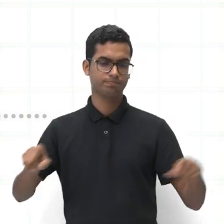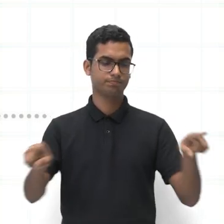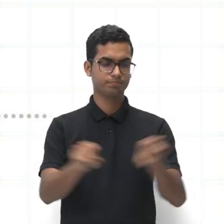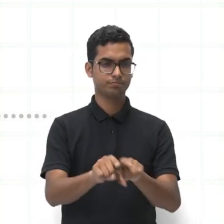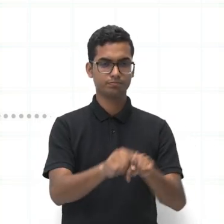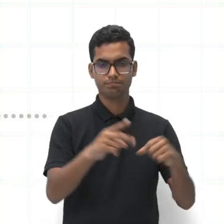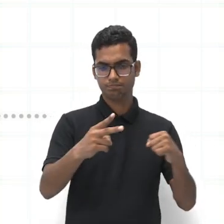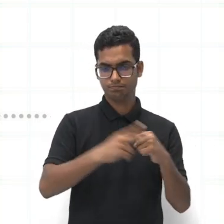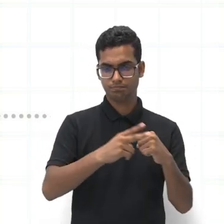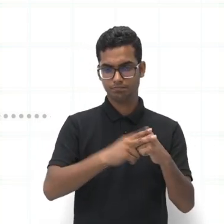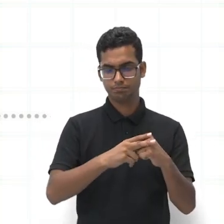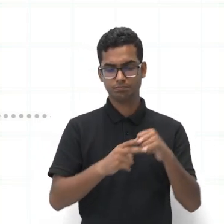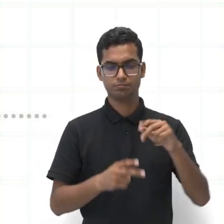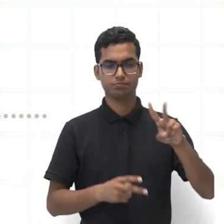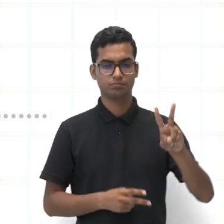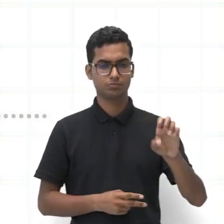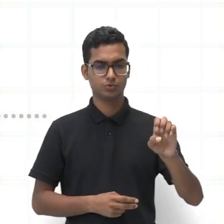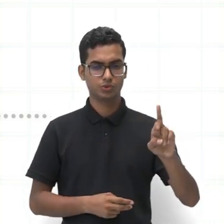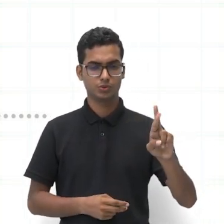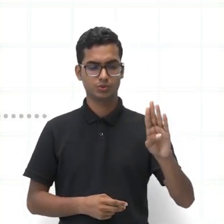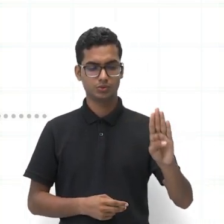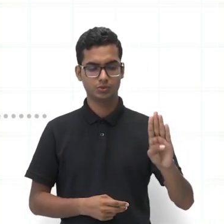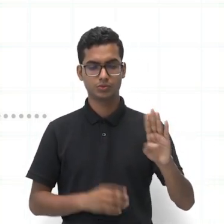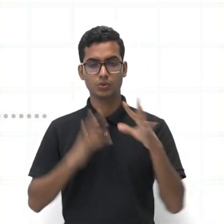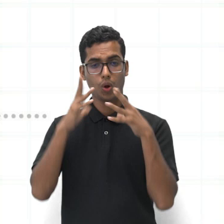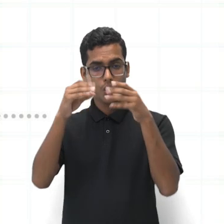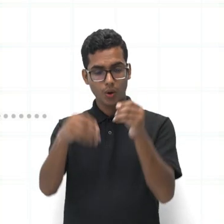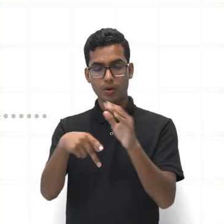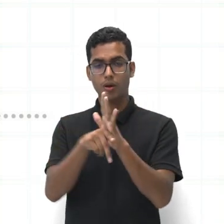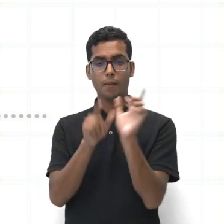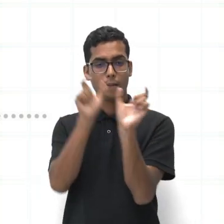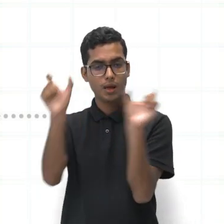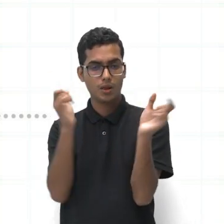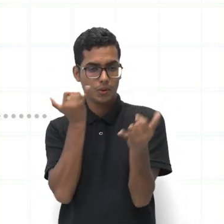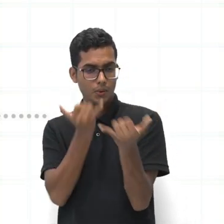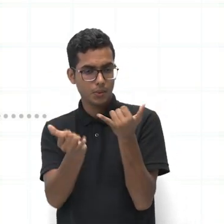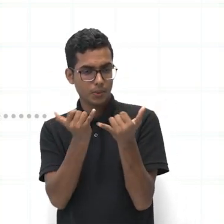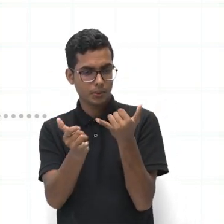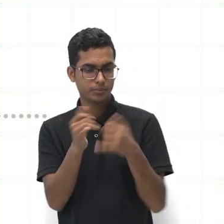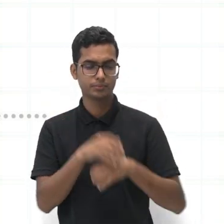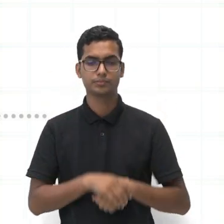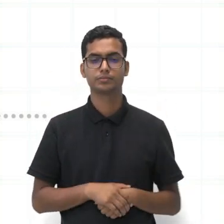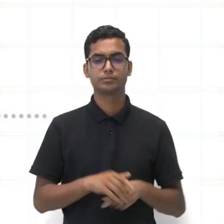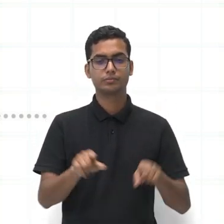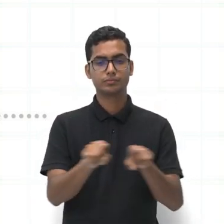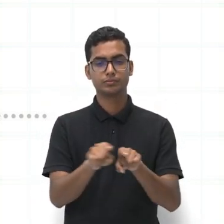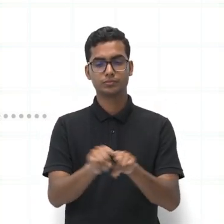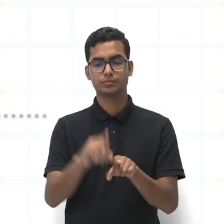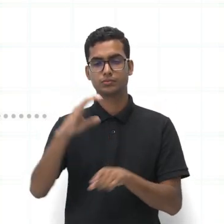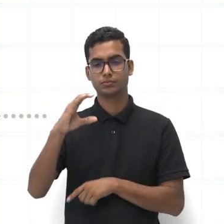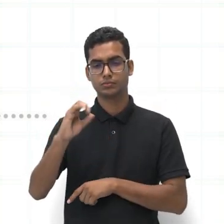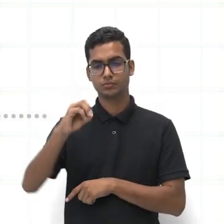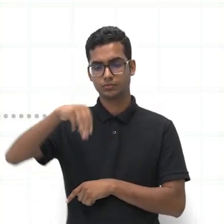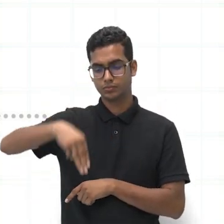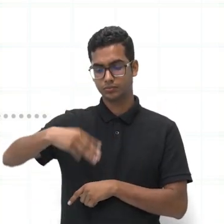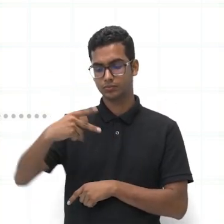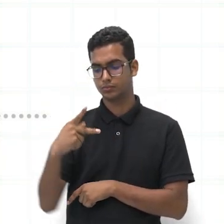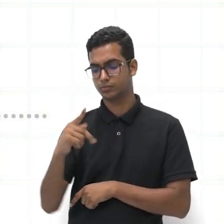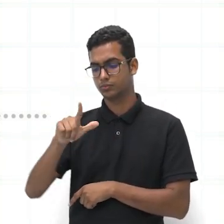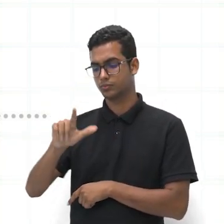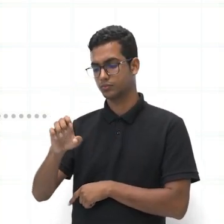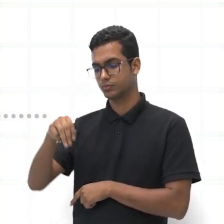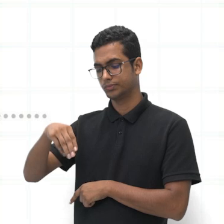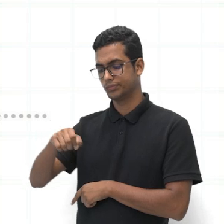são palavras cognatas. Então, verb é verbo e complement é o